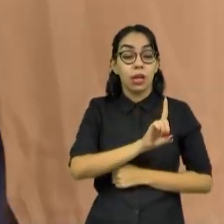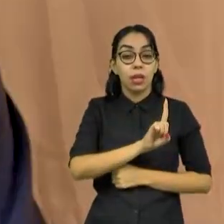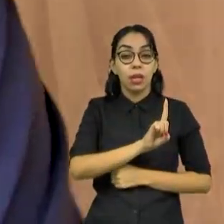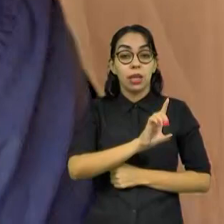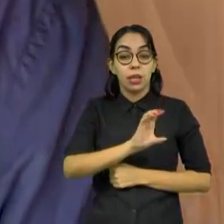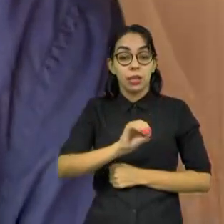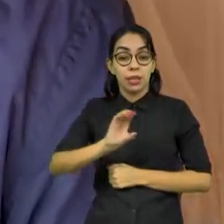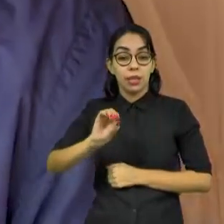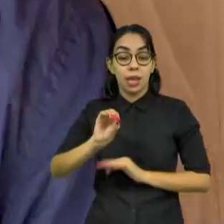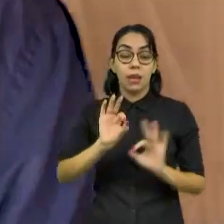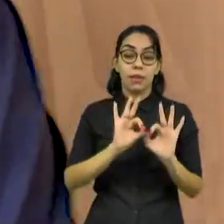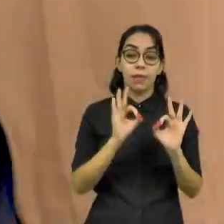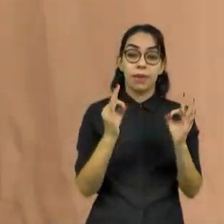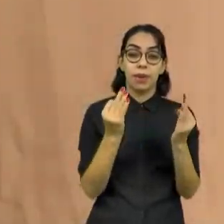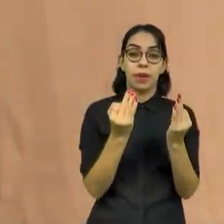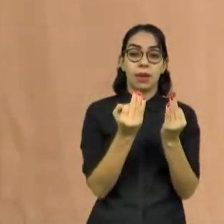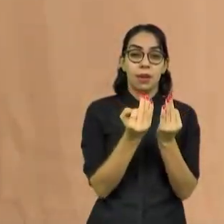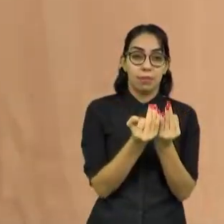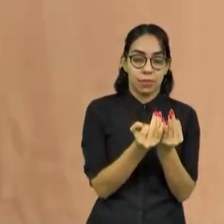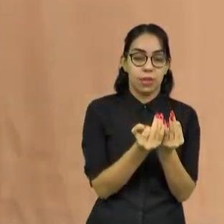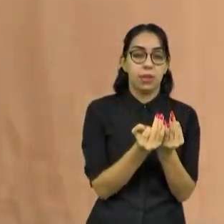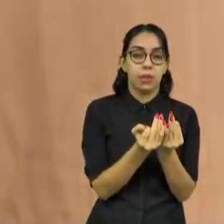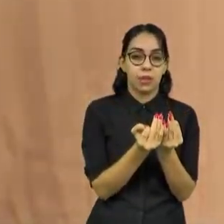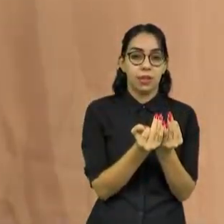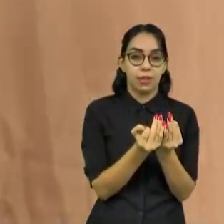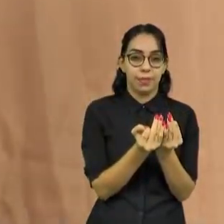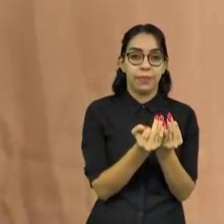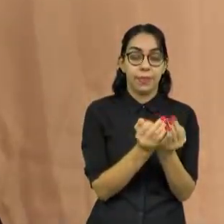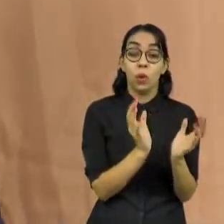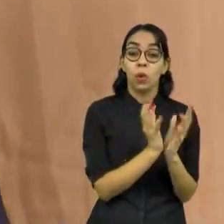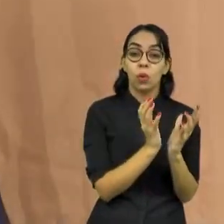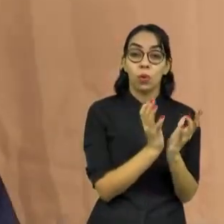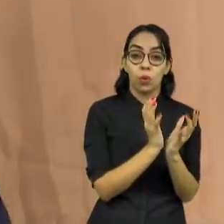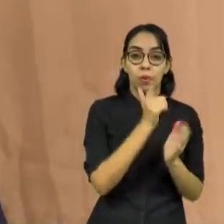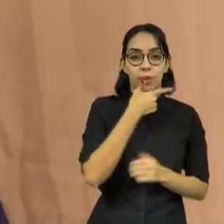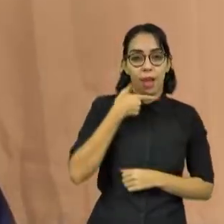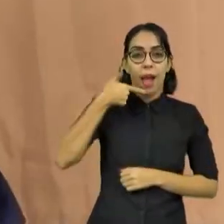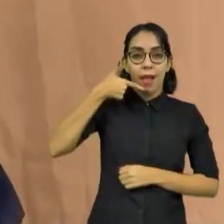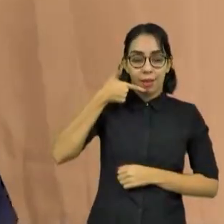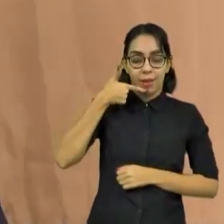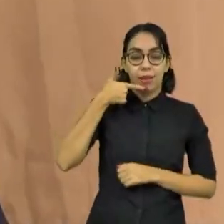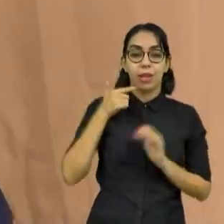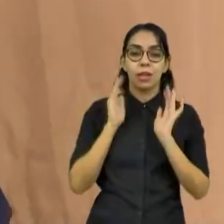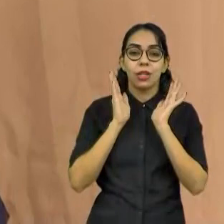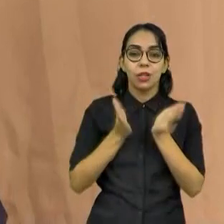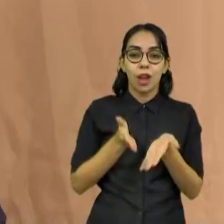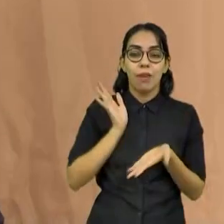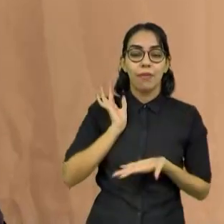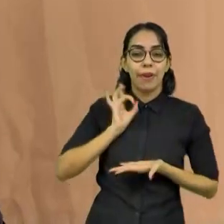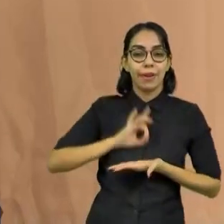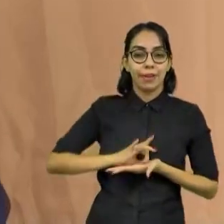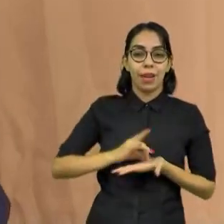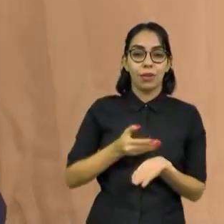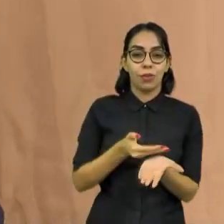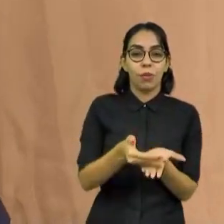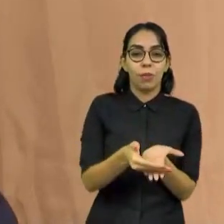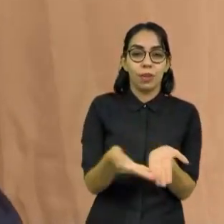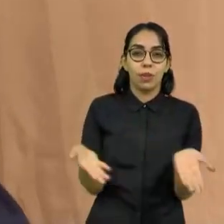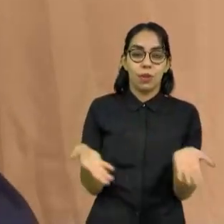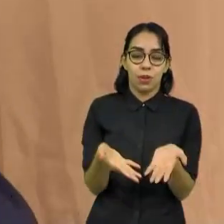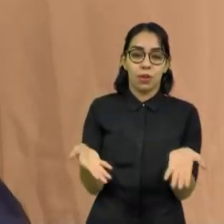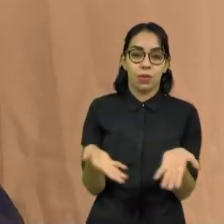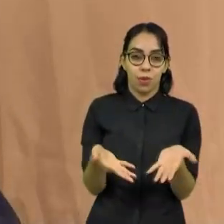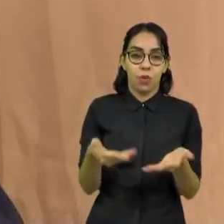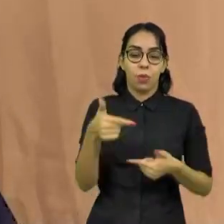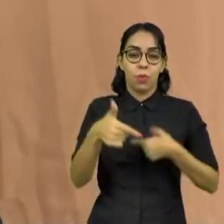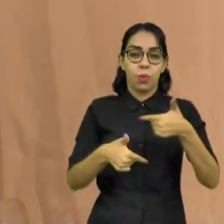ali da comunidade da Alegria. E de fato, iniciou esse trabalho agora, né? Fizemos a reunião,